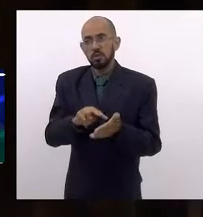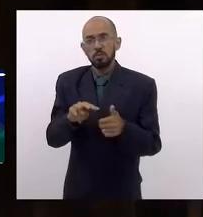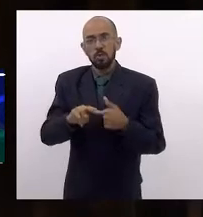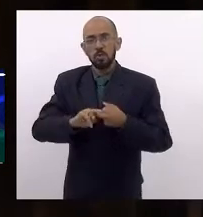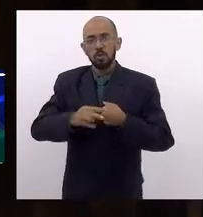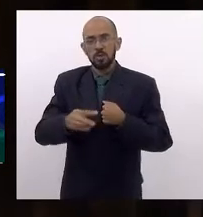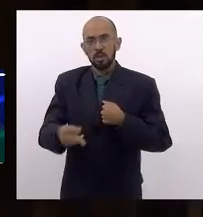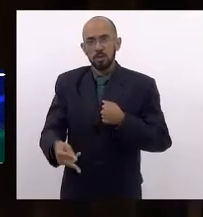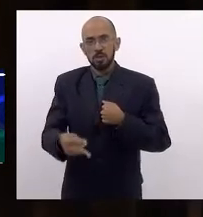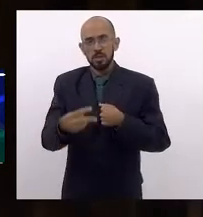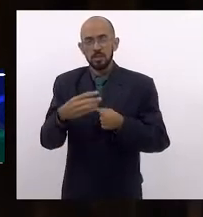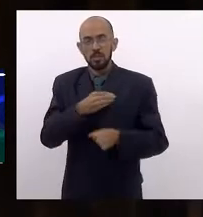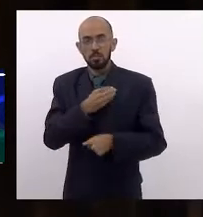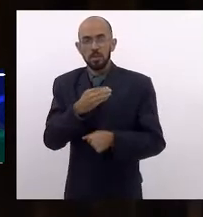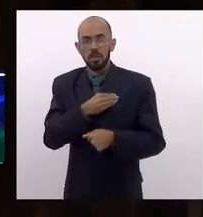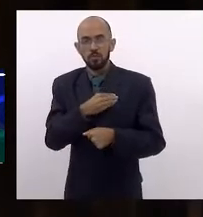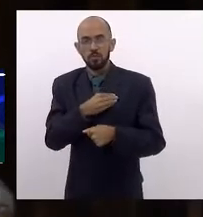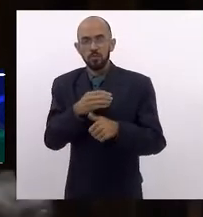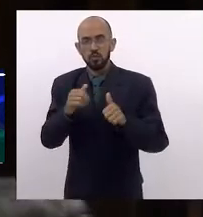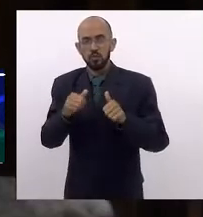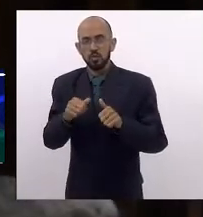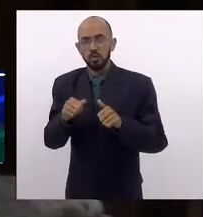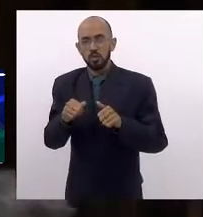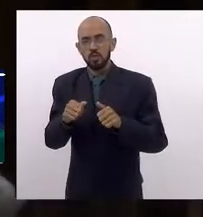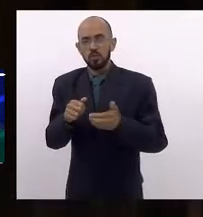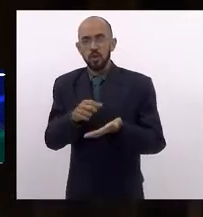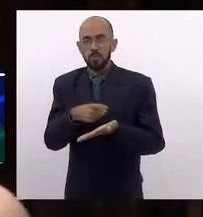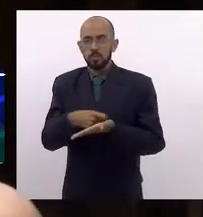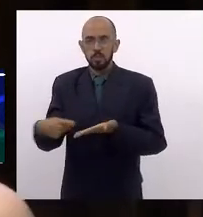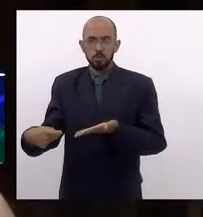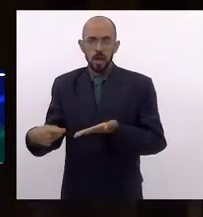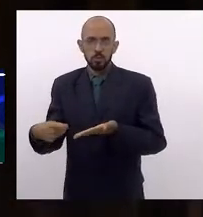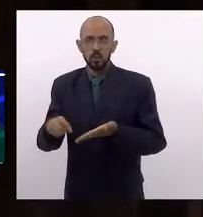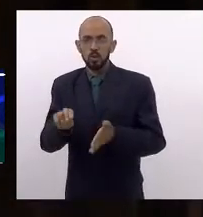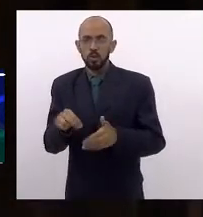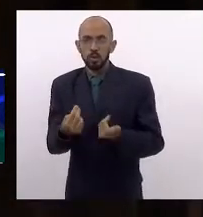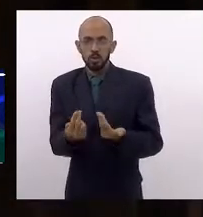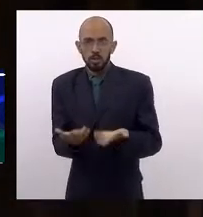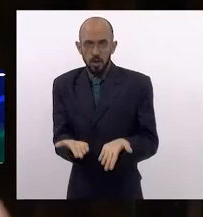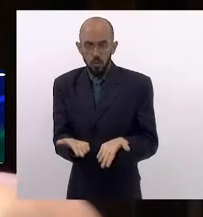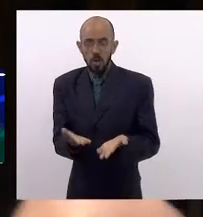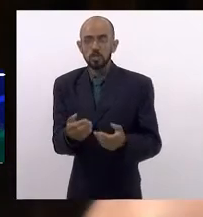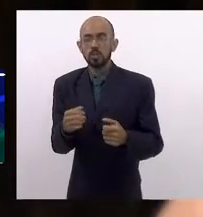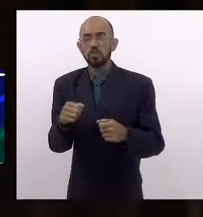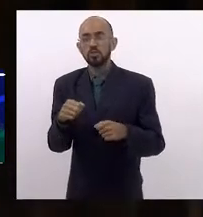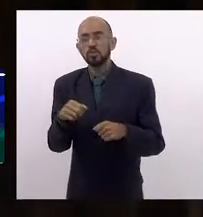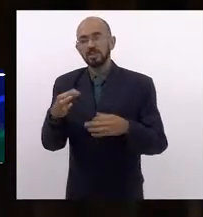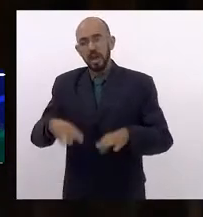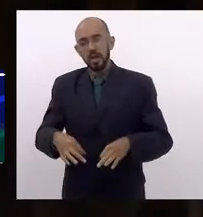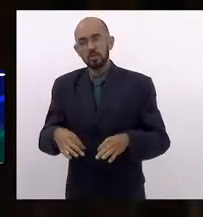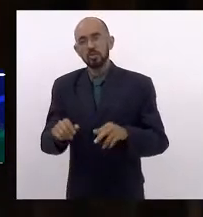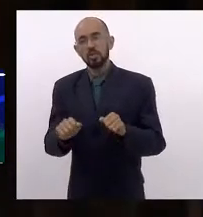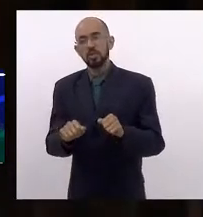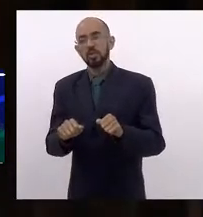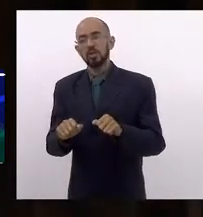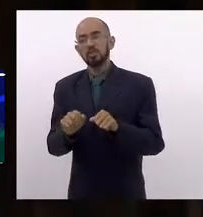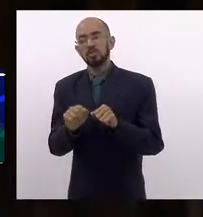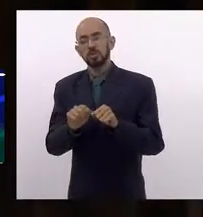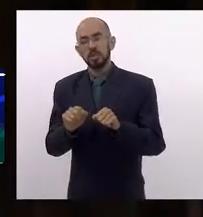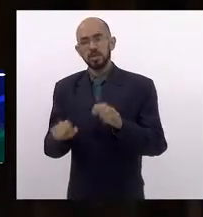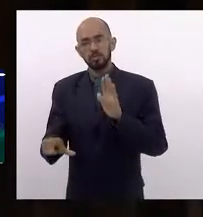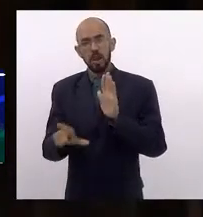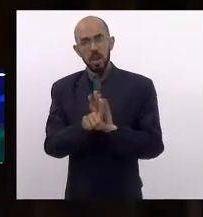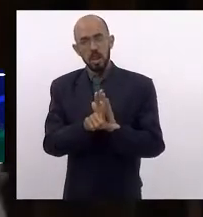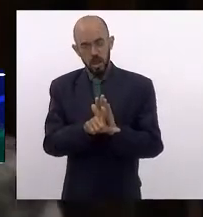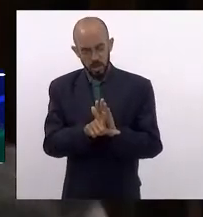beneficiando o cara que foi afastado o correto seria que a gente pudesse ser uma legislação aonde no caso de se